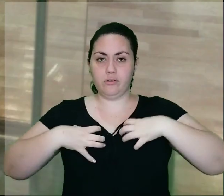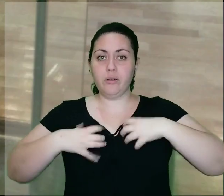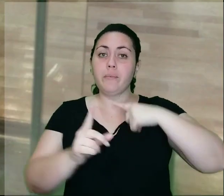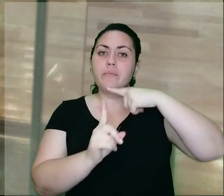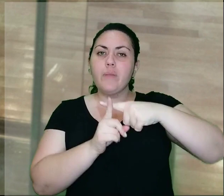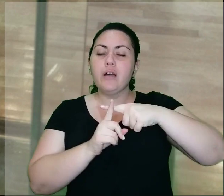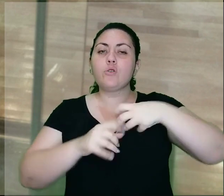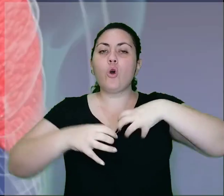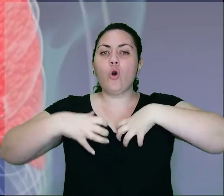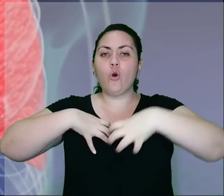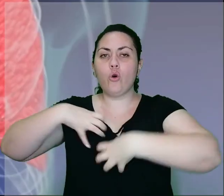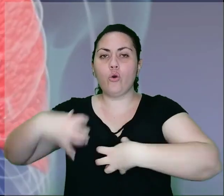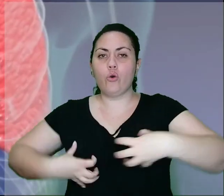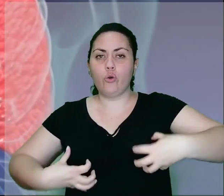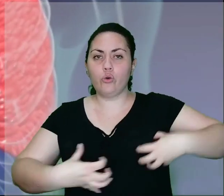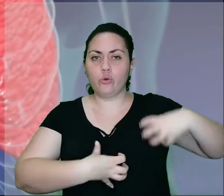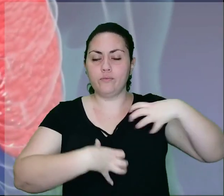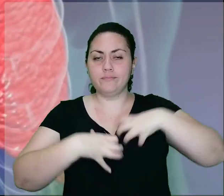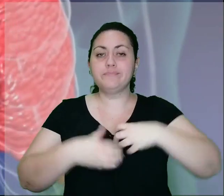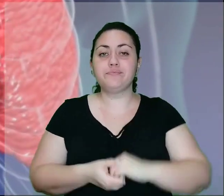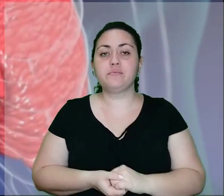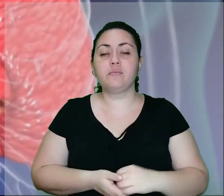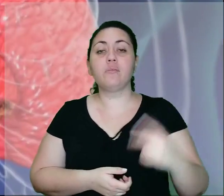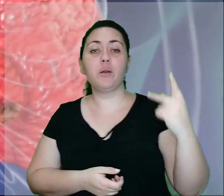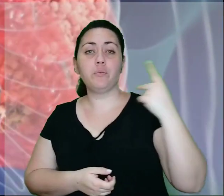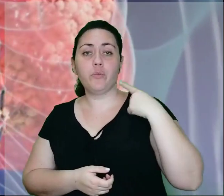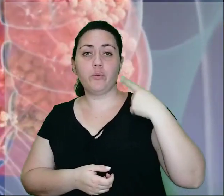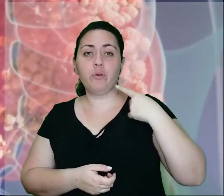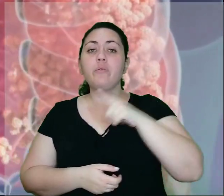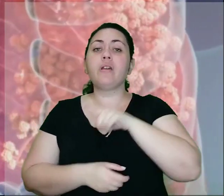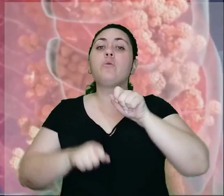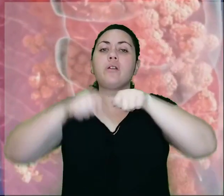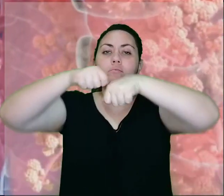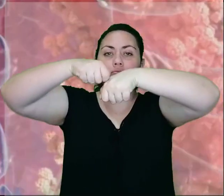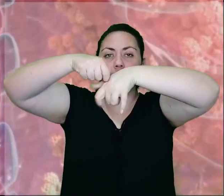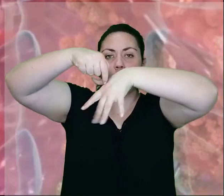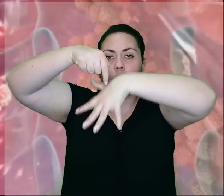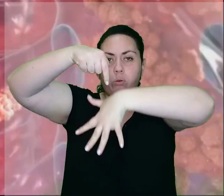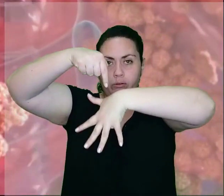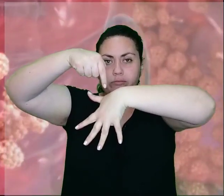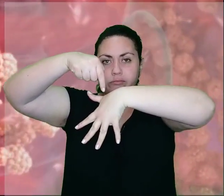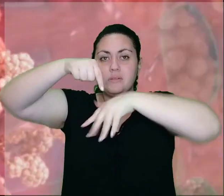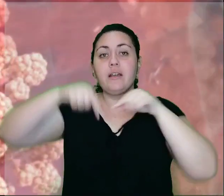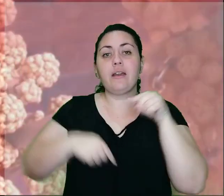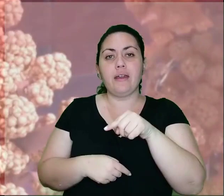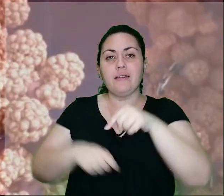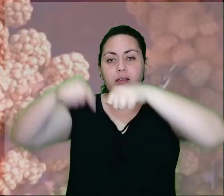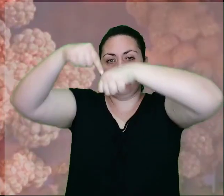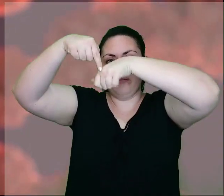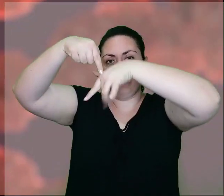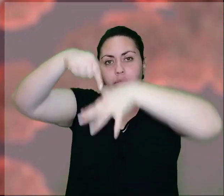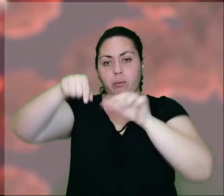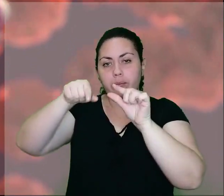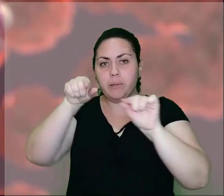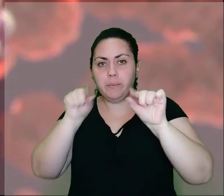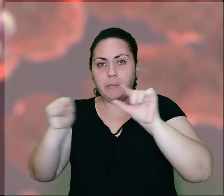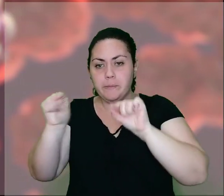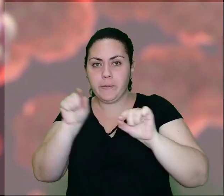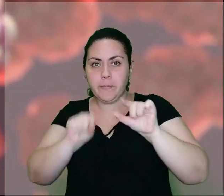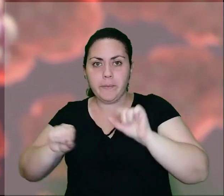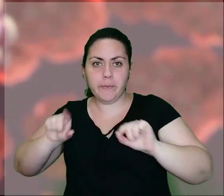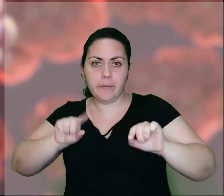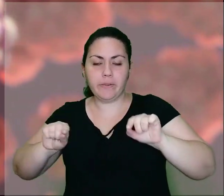presentes no tórax. Os pulmões são compostos por brônquios, que se dividem em bronquíolos e